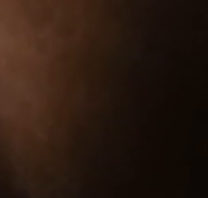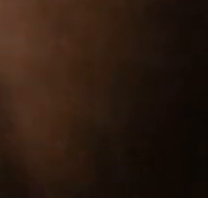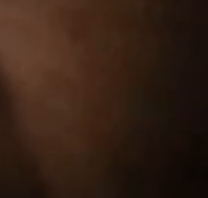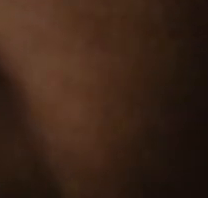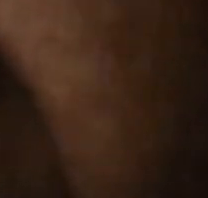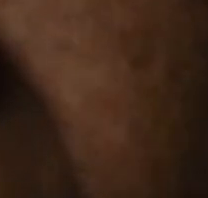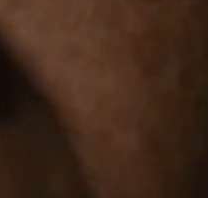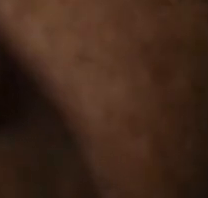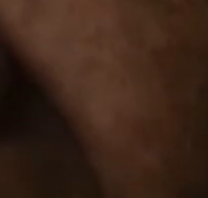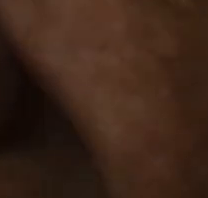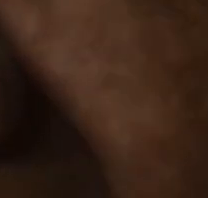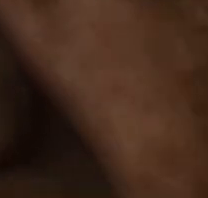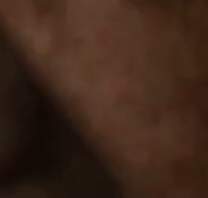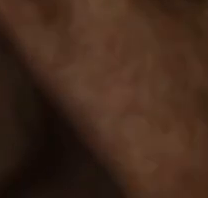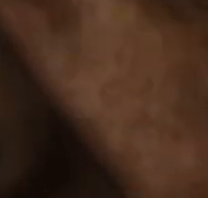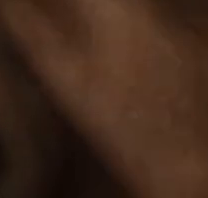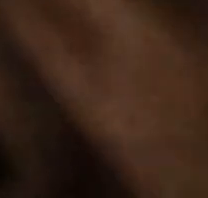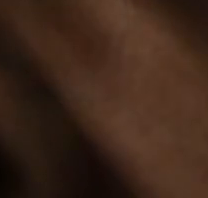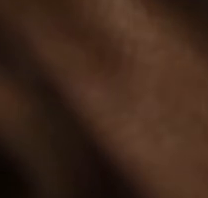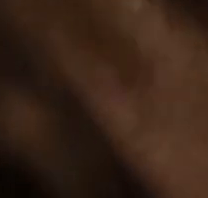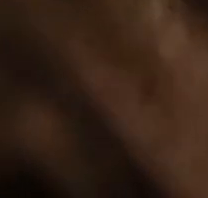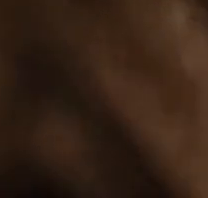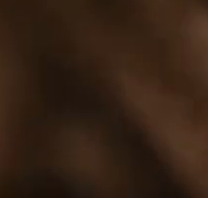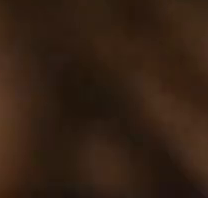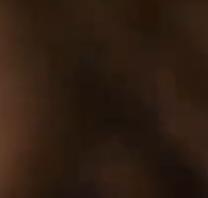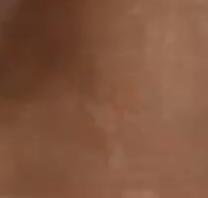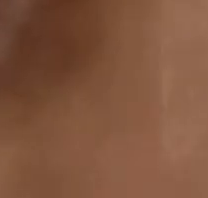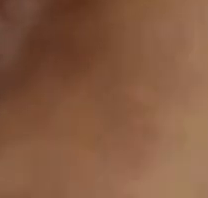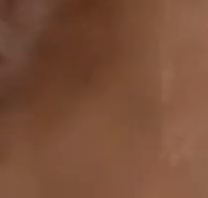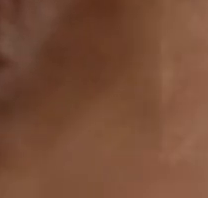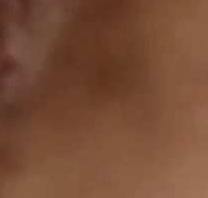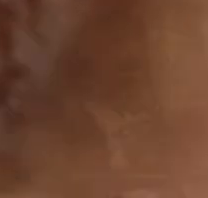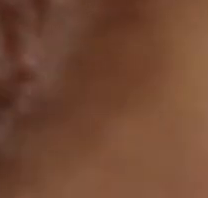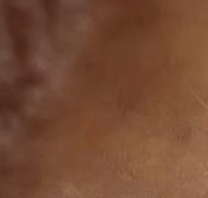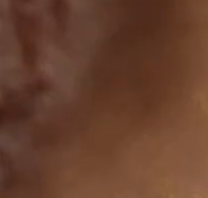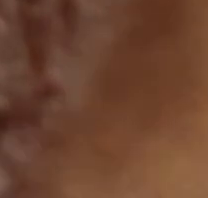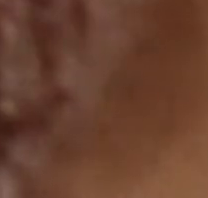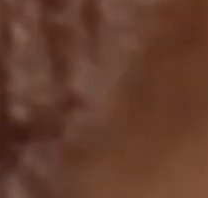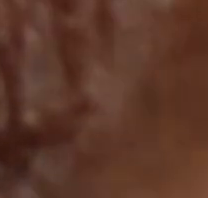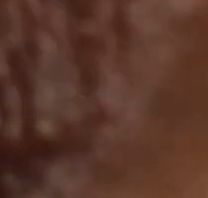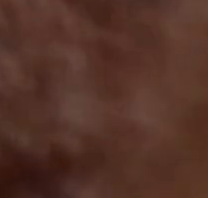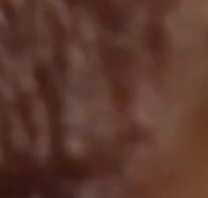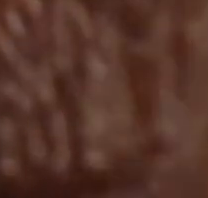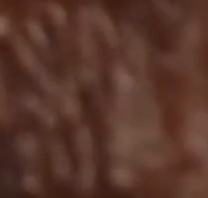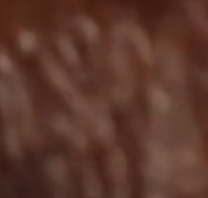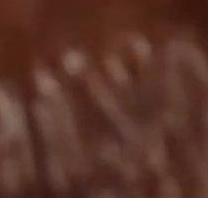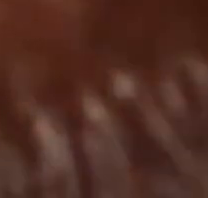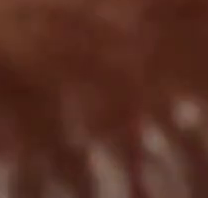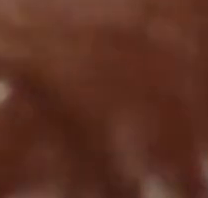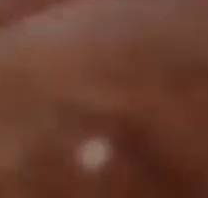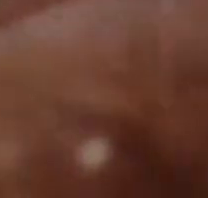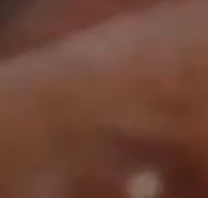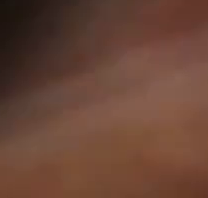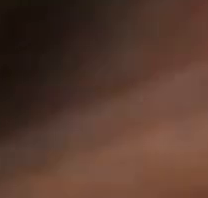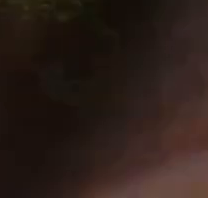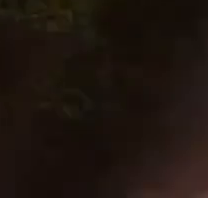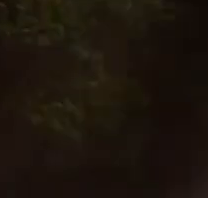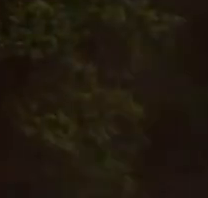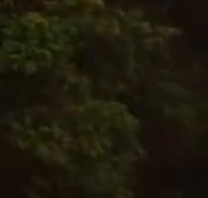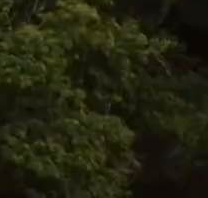Plantar a floresta, o coração não destrói. Que o coração não destrói.